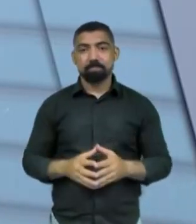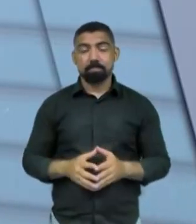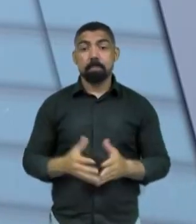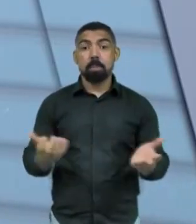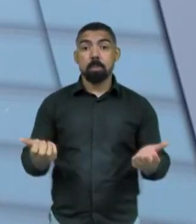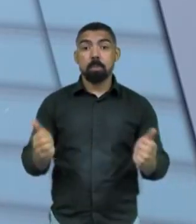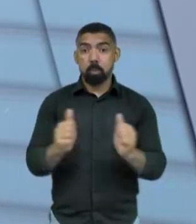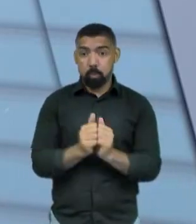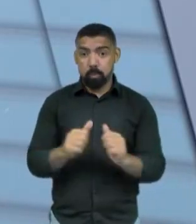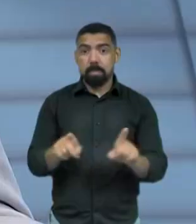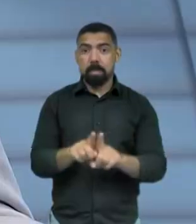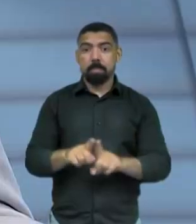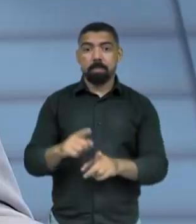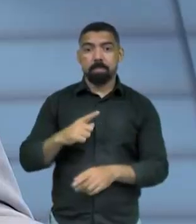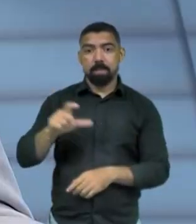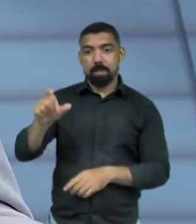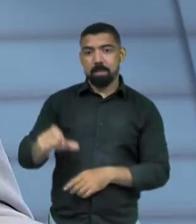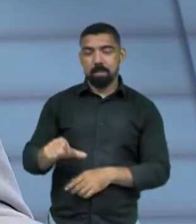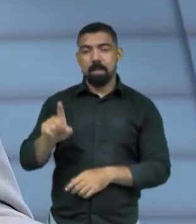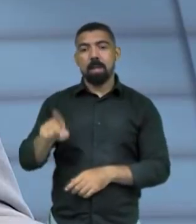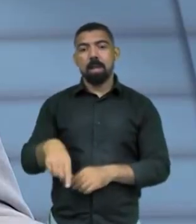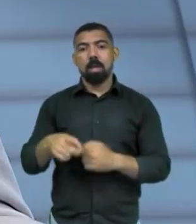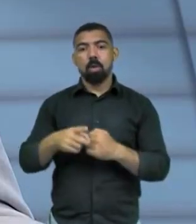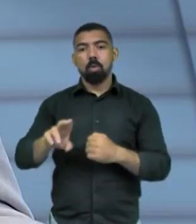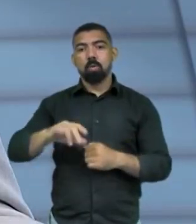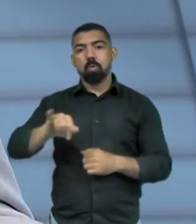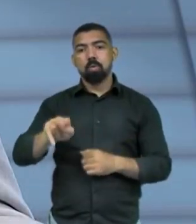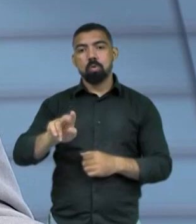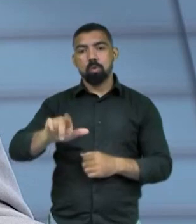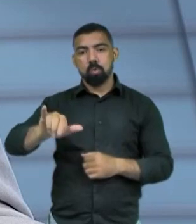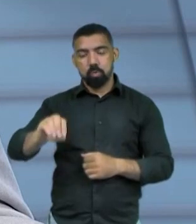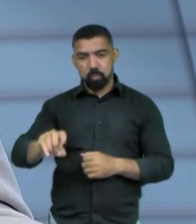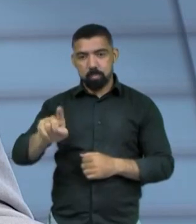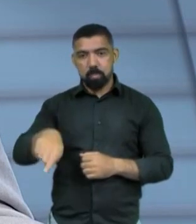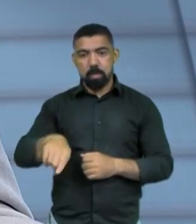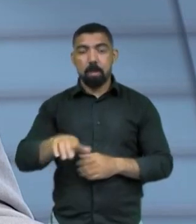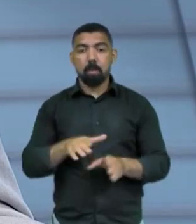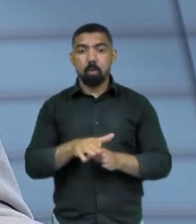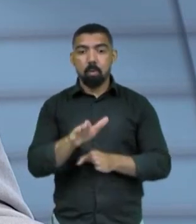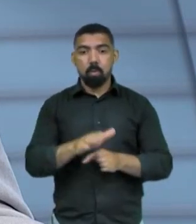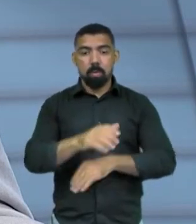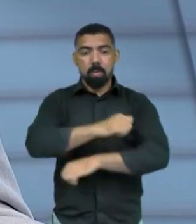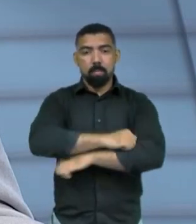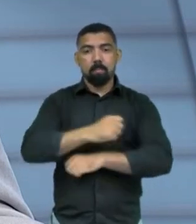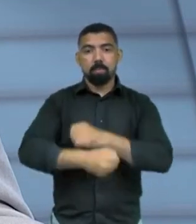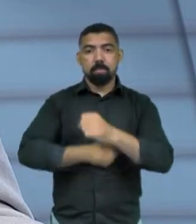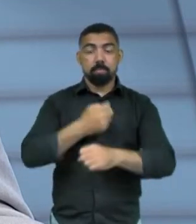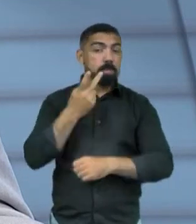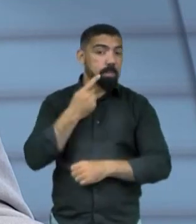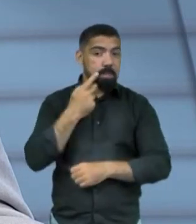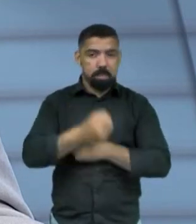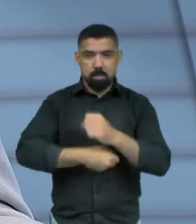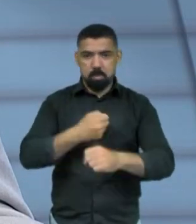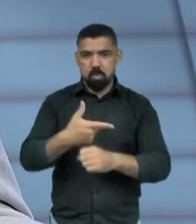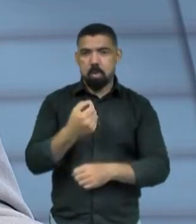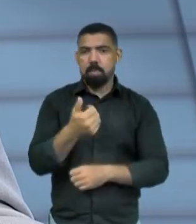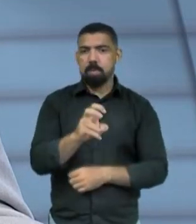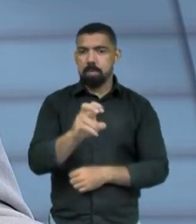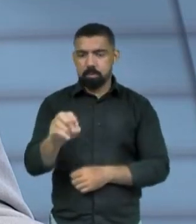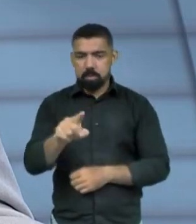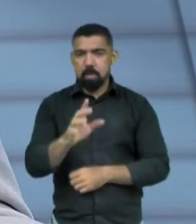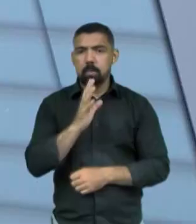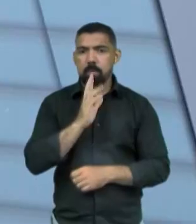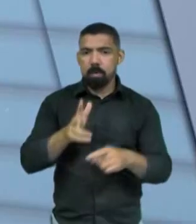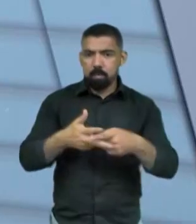também o doutor Júlio Cavalcante, ele é consultor da plataforma Ceará 2050, mas ele conhece bem a ferramenta,